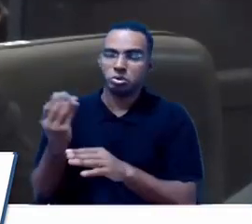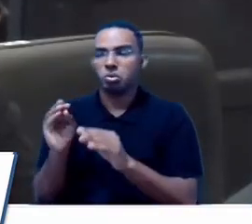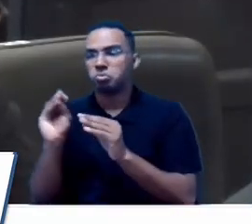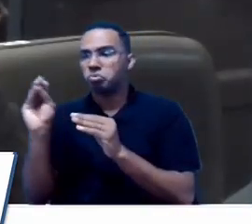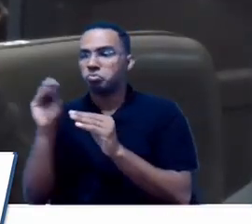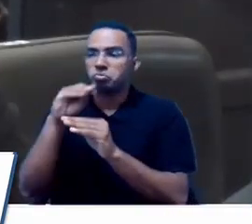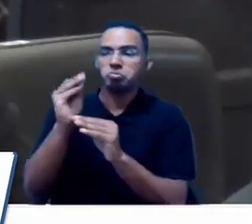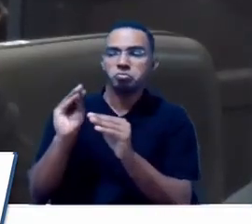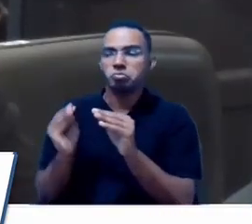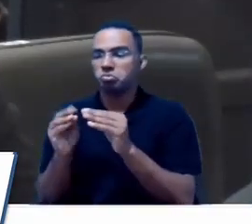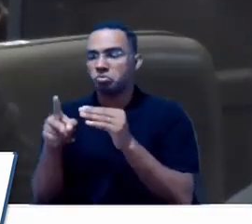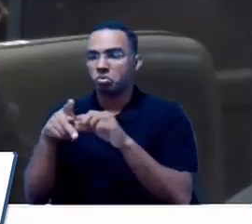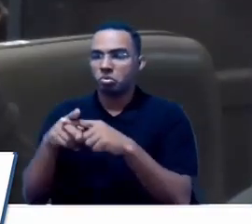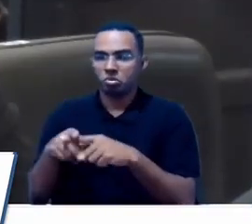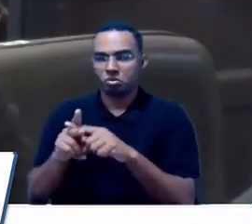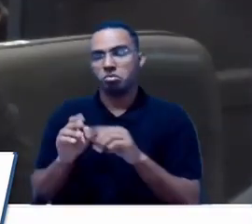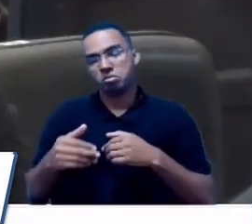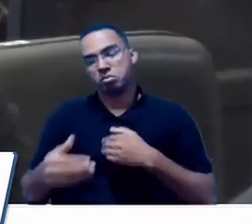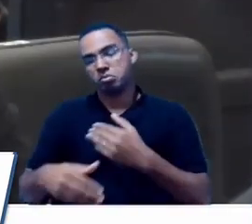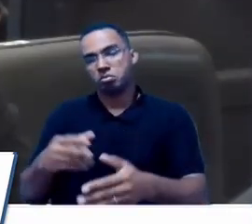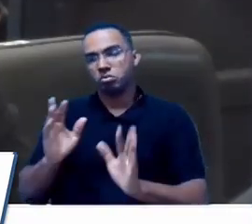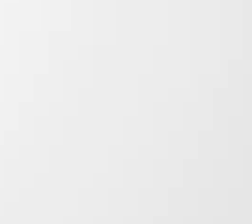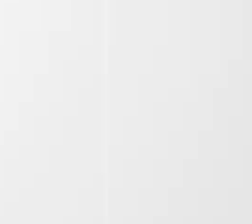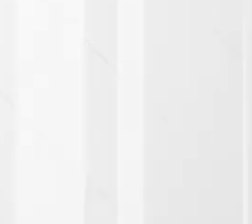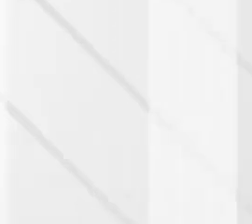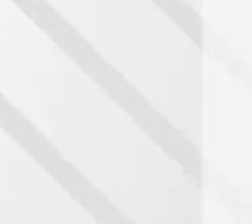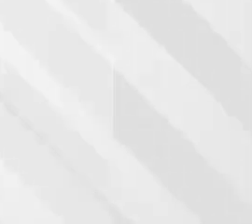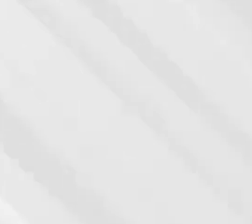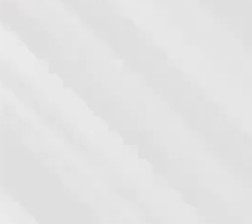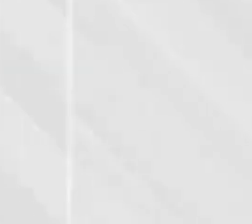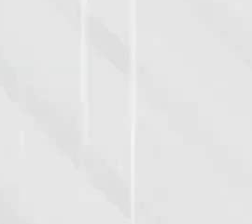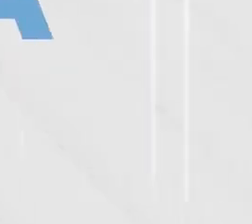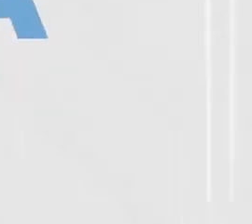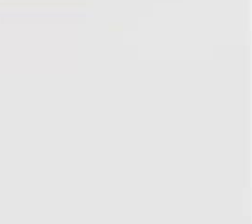mas pelo menos que não ceife vidas de ninguém lá. Obrigado, Excelência.